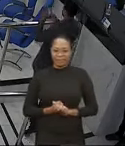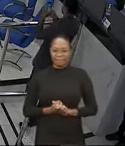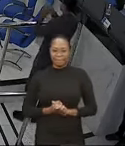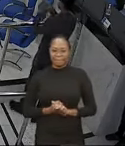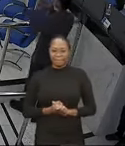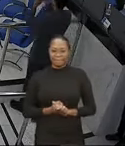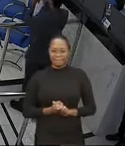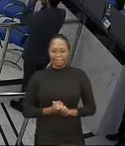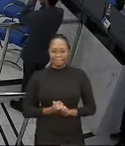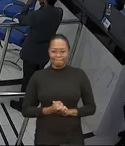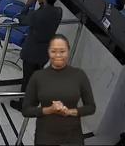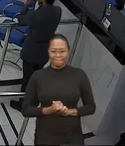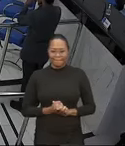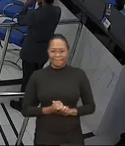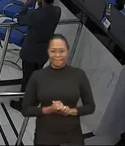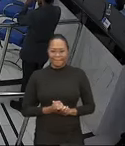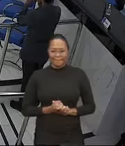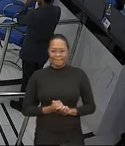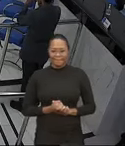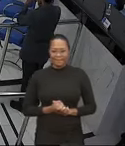Tá tranquilo.